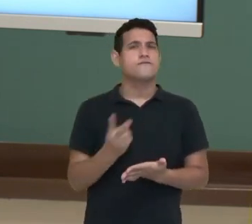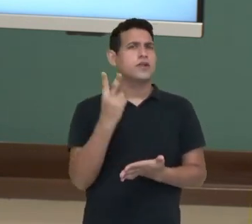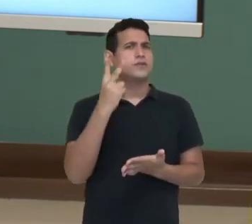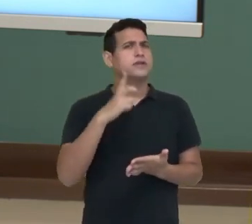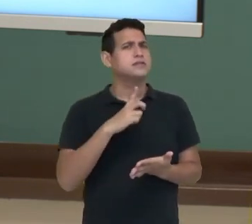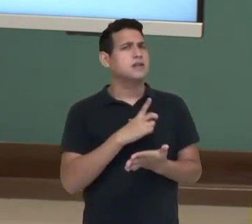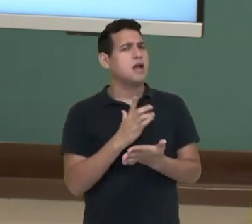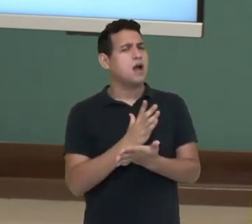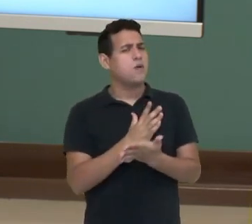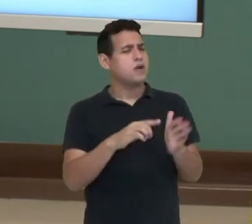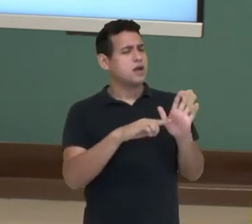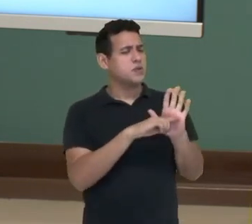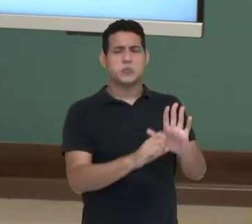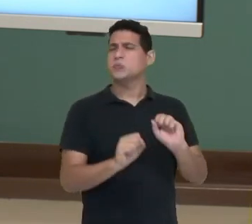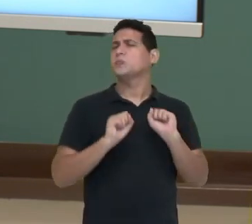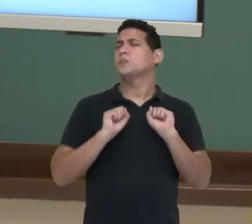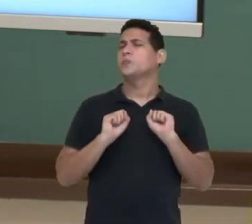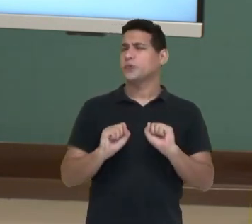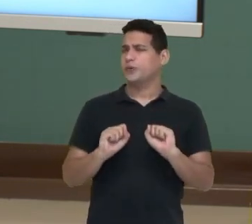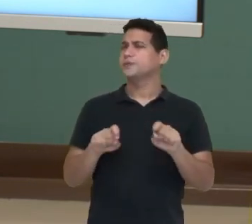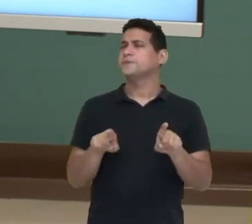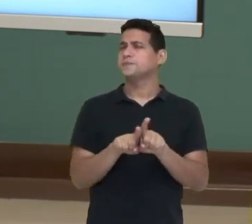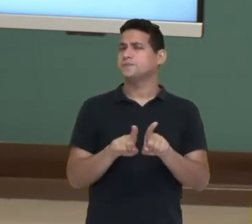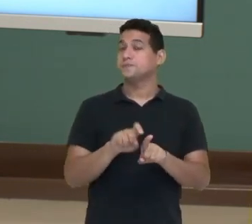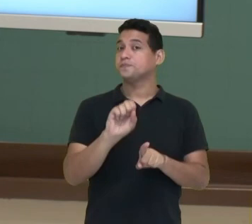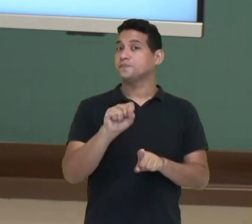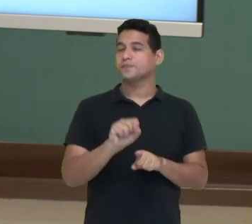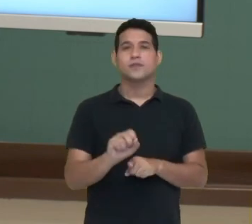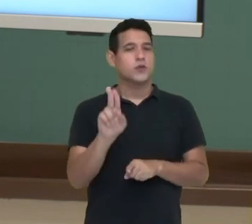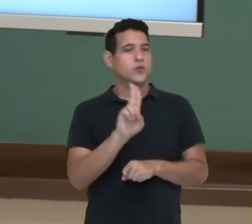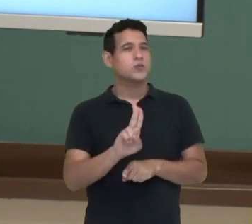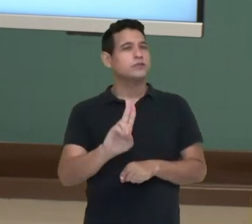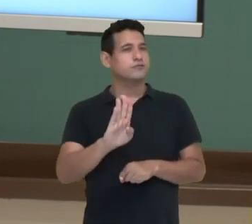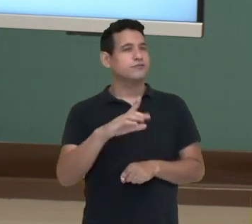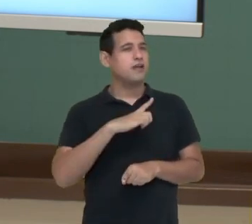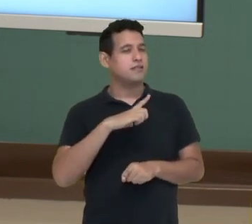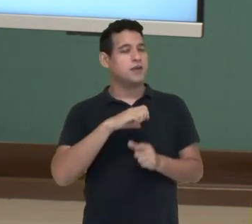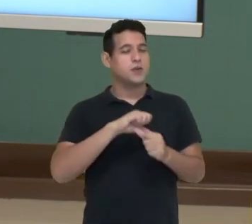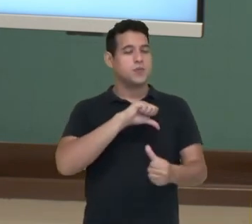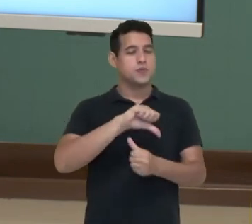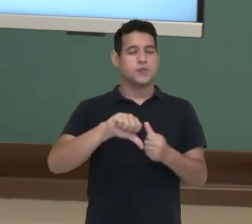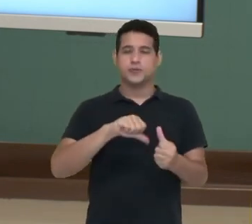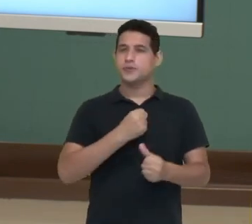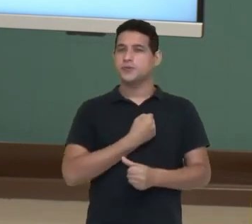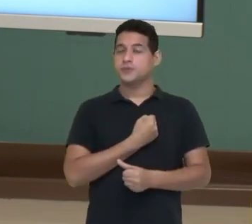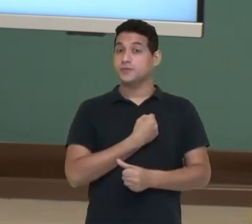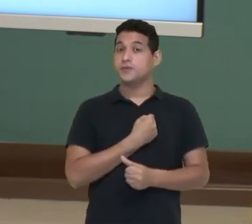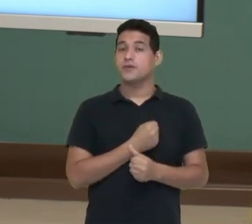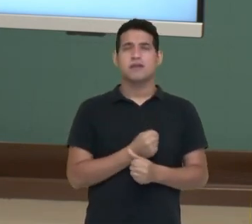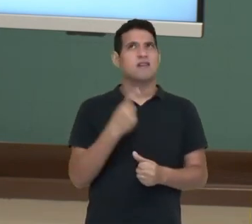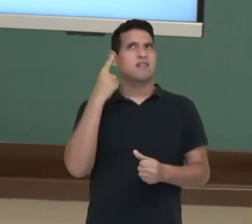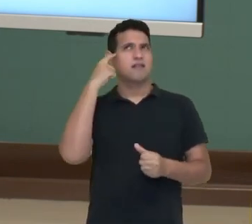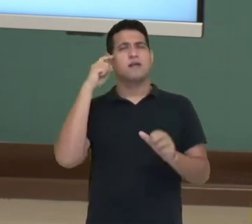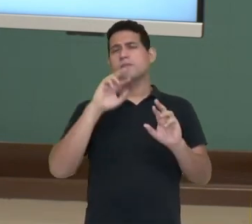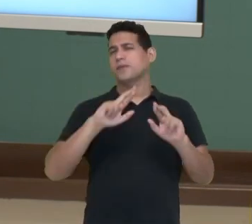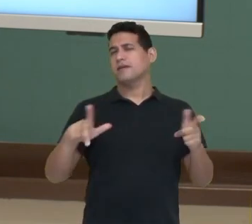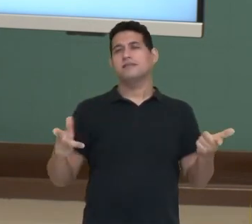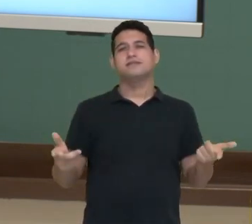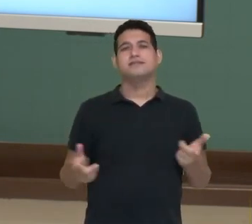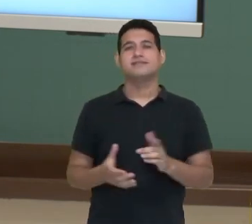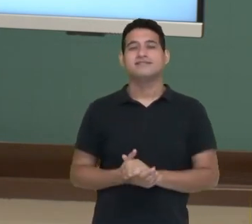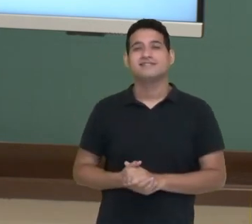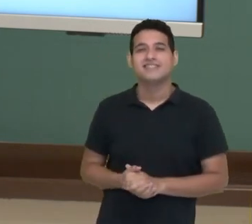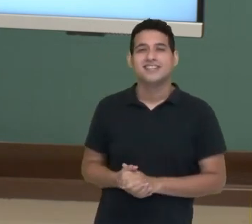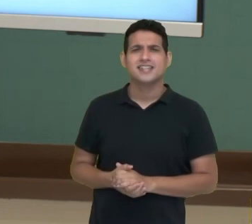alguns negativos, coloca no teu dado, tá bom? Pega um que já existe, muda os números e inventa aí, tá?